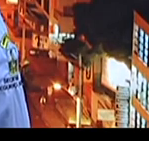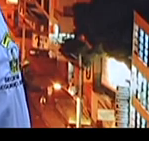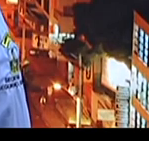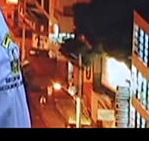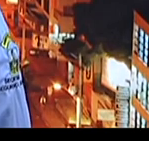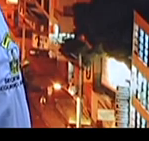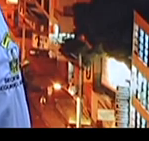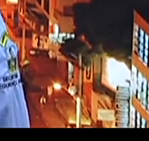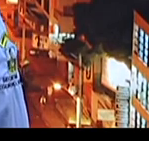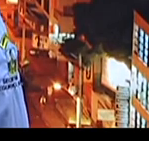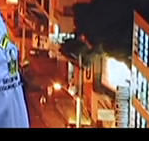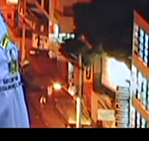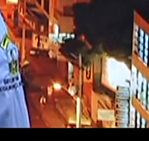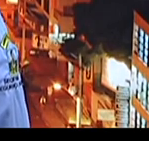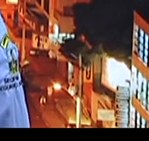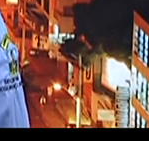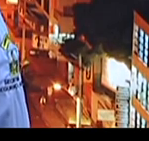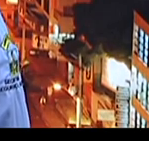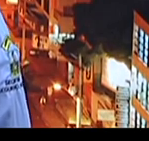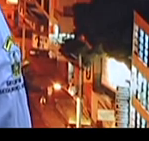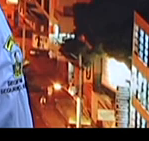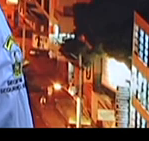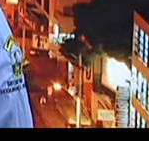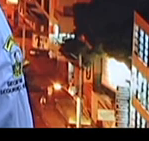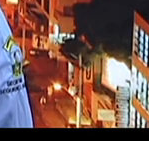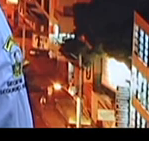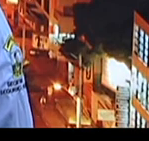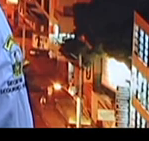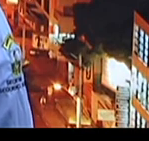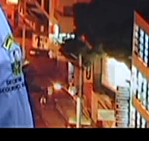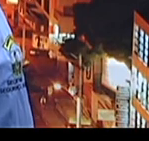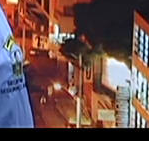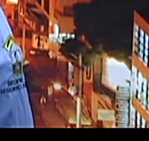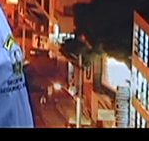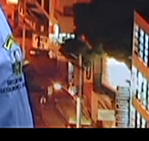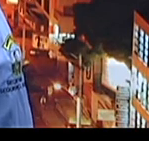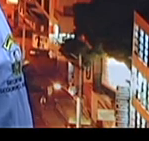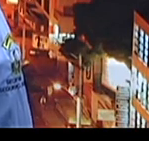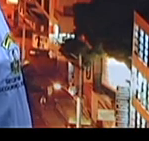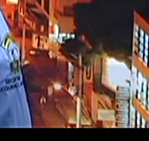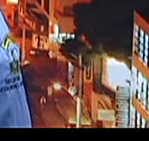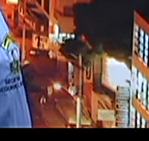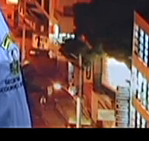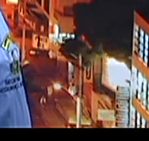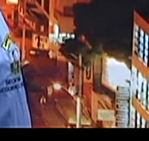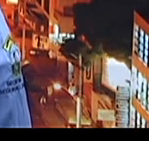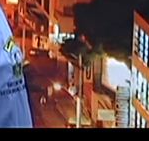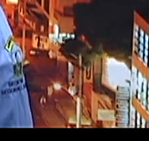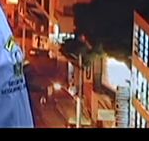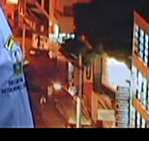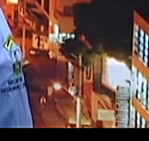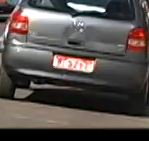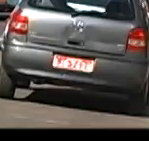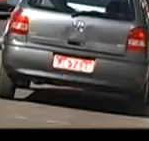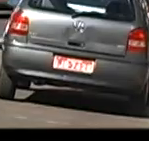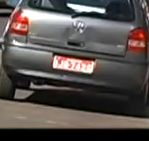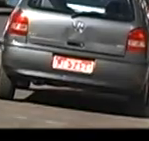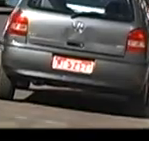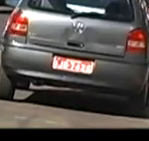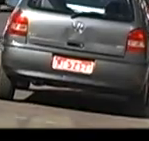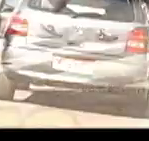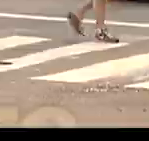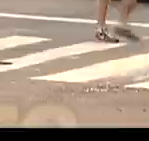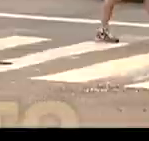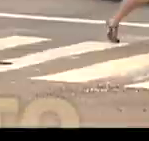Segura, você vai ser convidado a fazer o teste do etilômetro. Mas a dica é, se beber, não dirija.